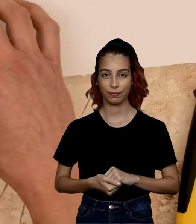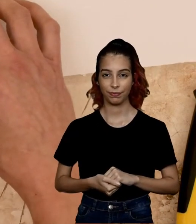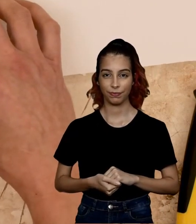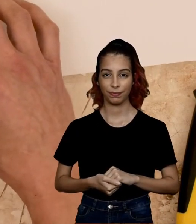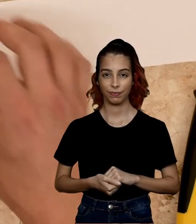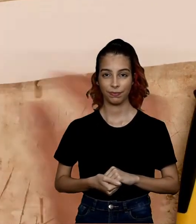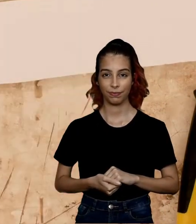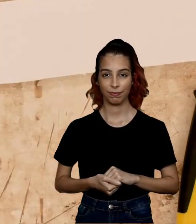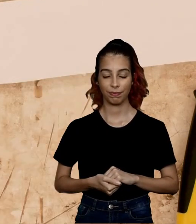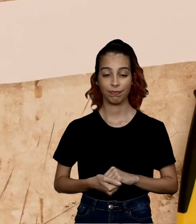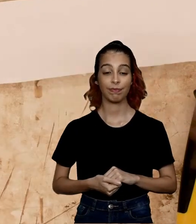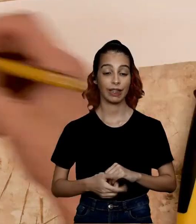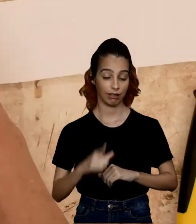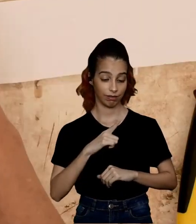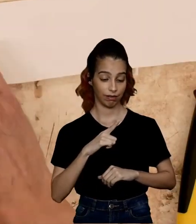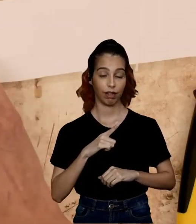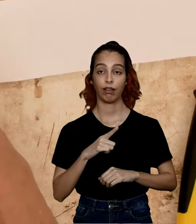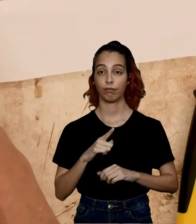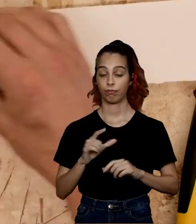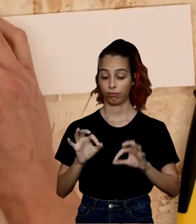de comprimento.